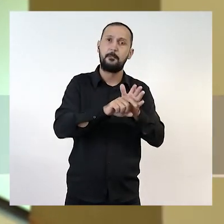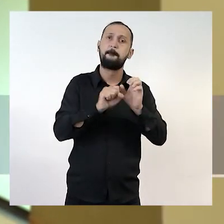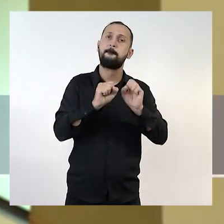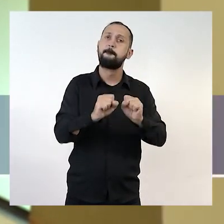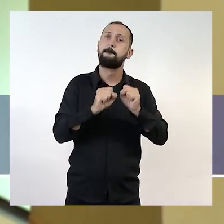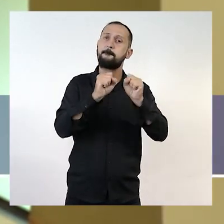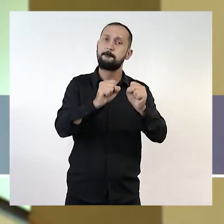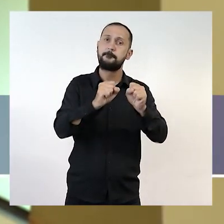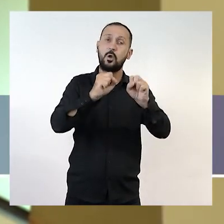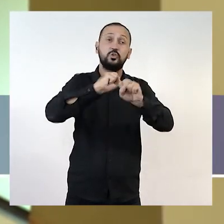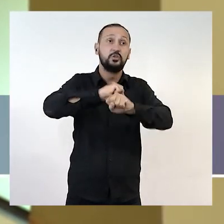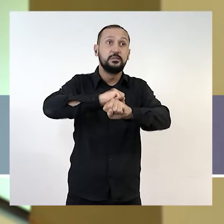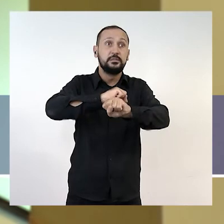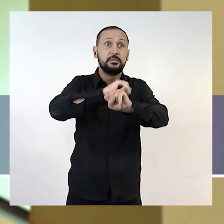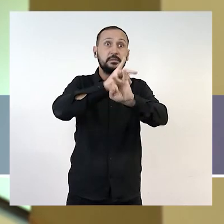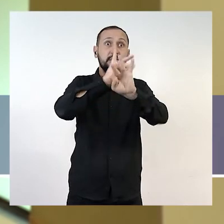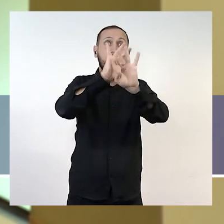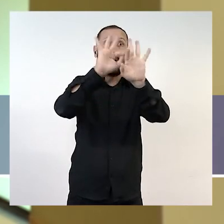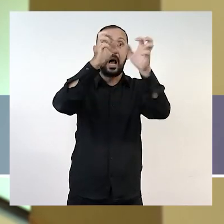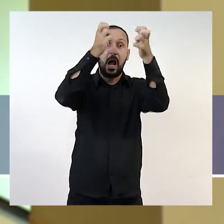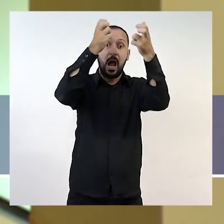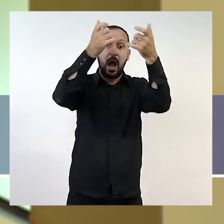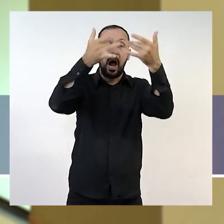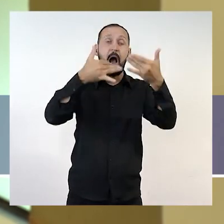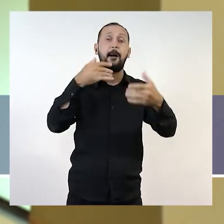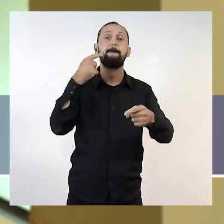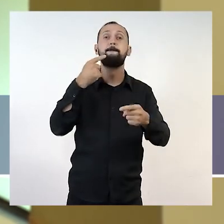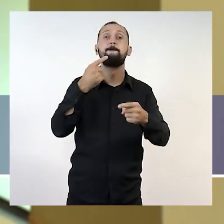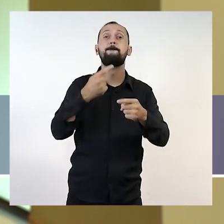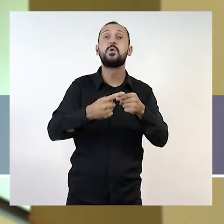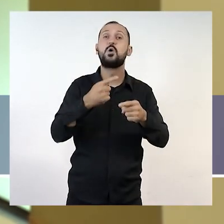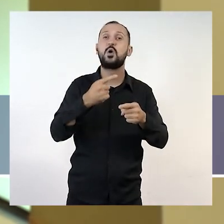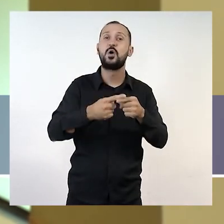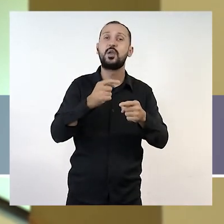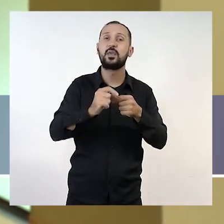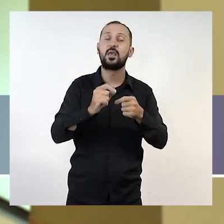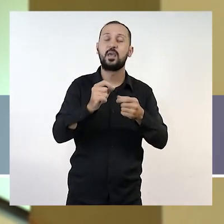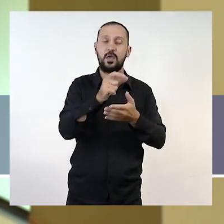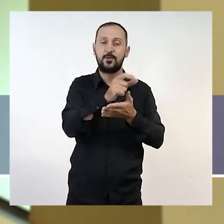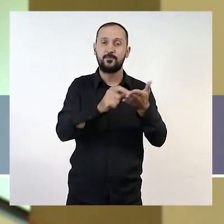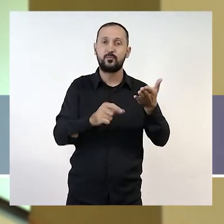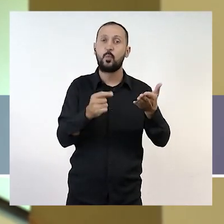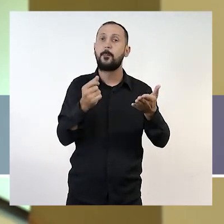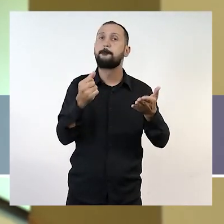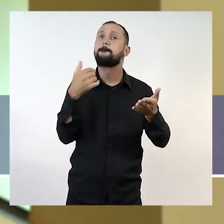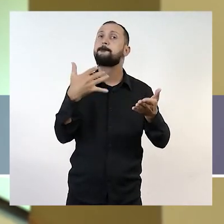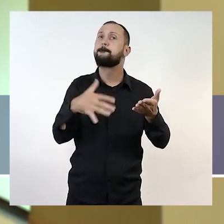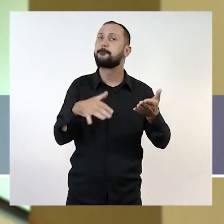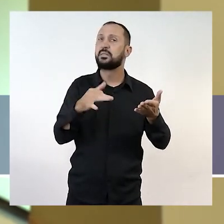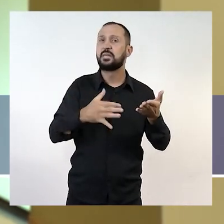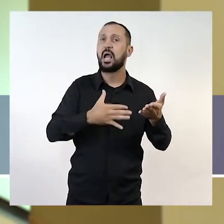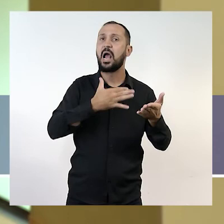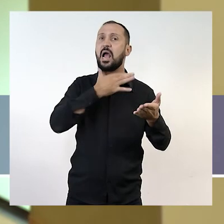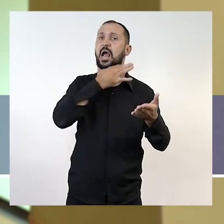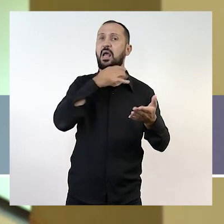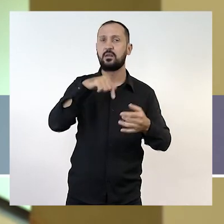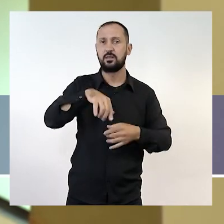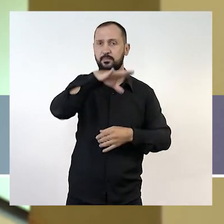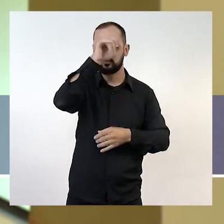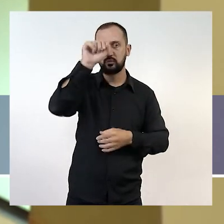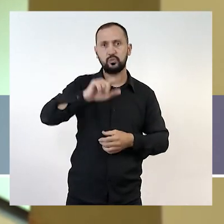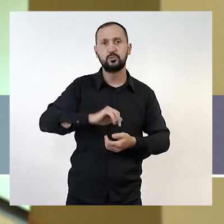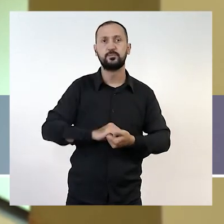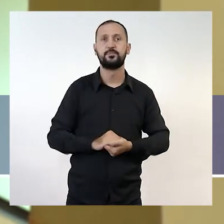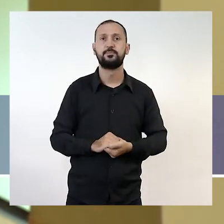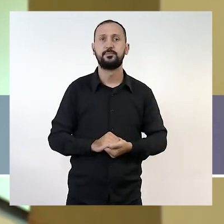cabo, eles podem esclarecer muito as razões das altas contas de energia que nós pagamos aqui